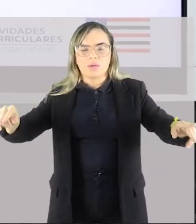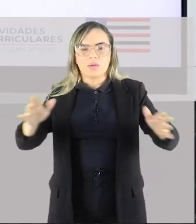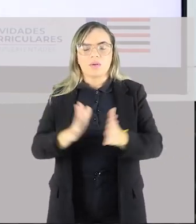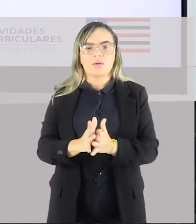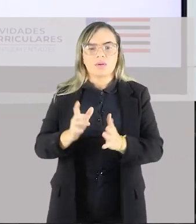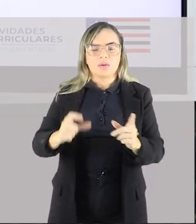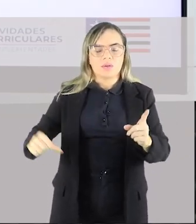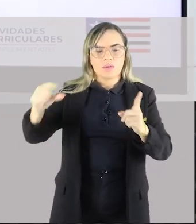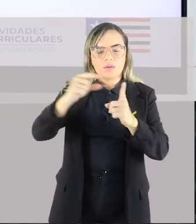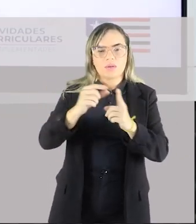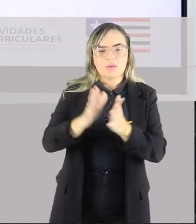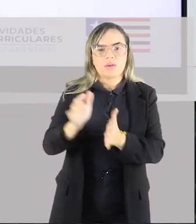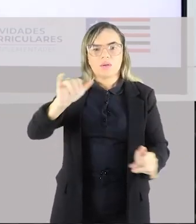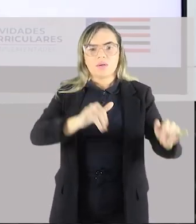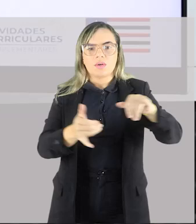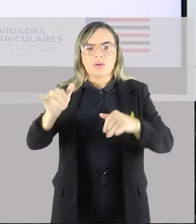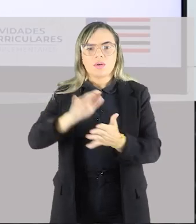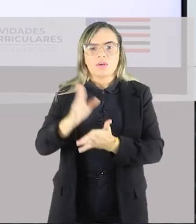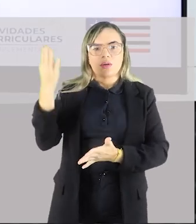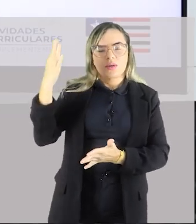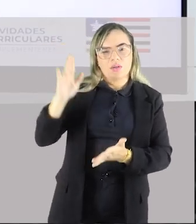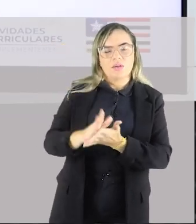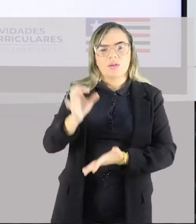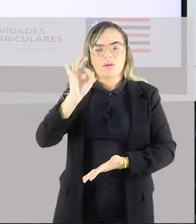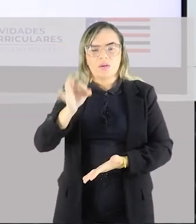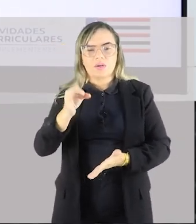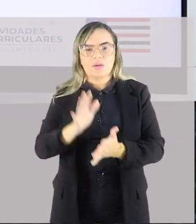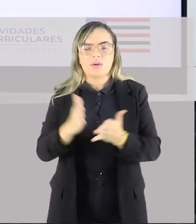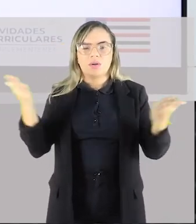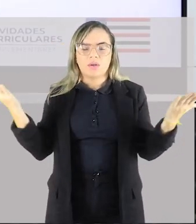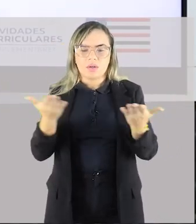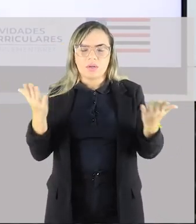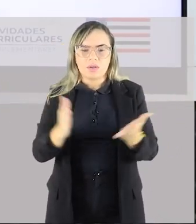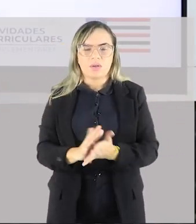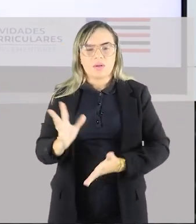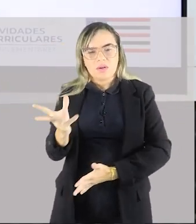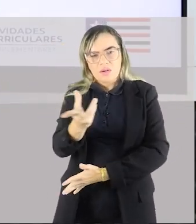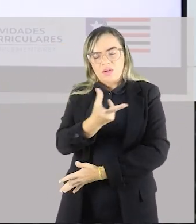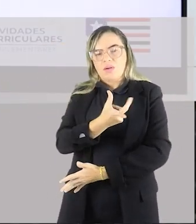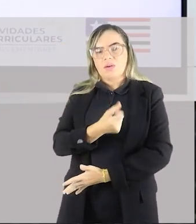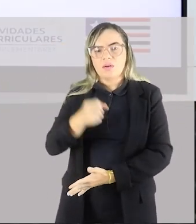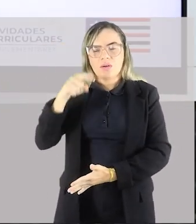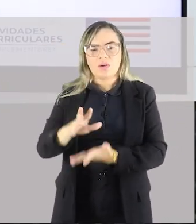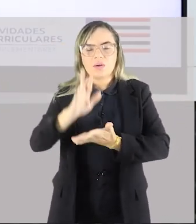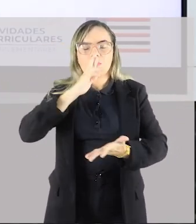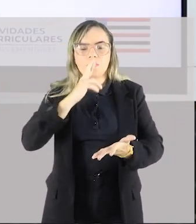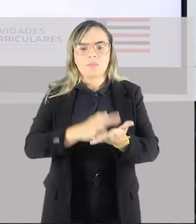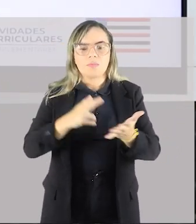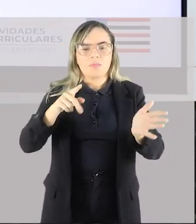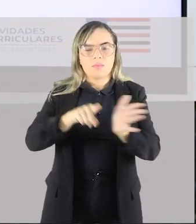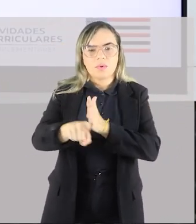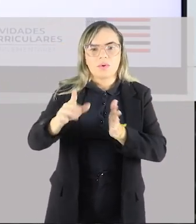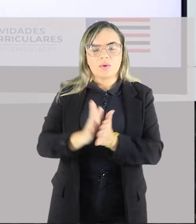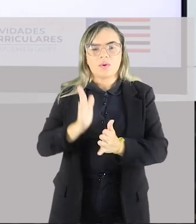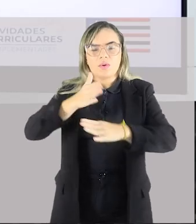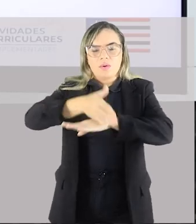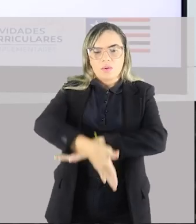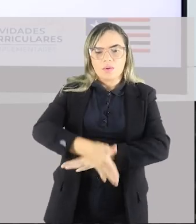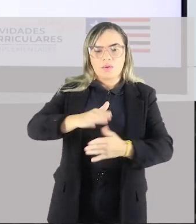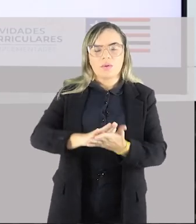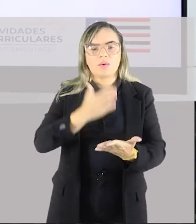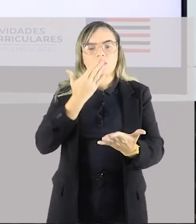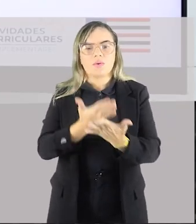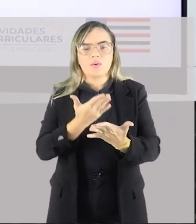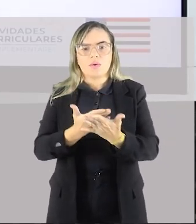termos, né, químicos, biológicos, mas eu tenho certeza que agora você está muito mais preparado aí para responder as questões. Acesse lá o nosso